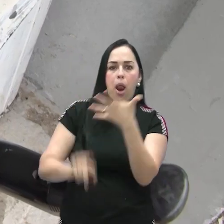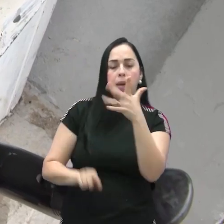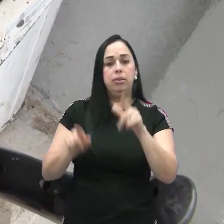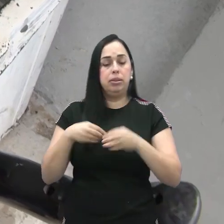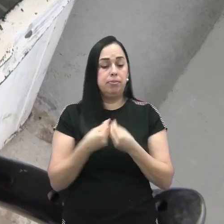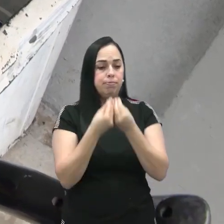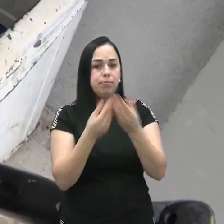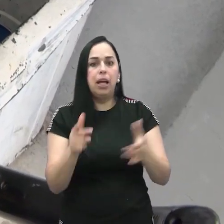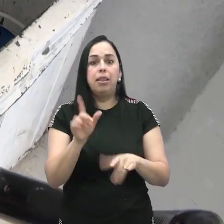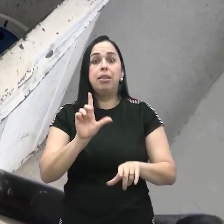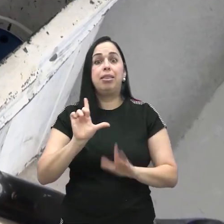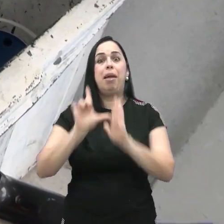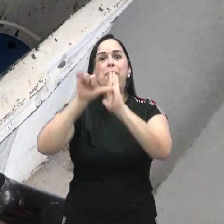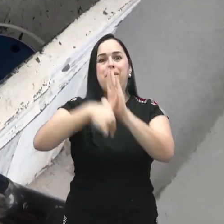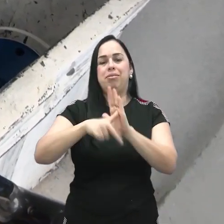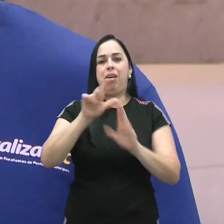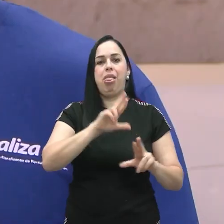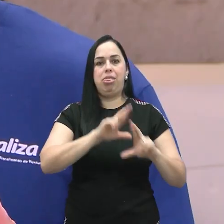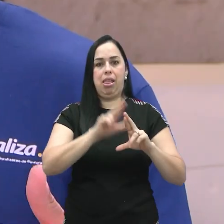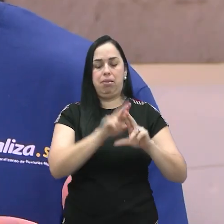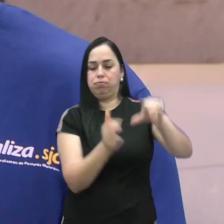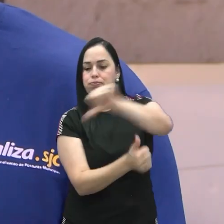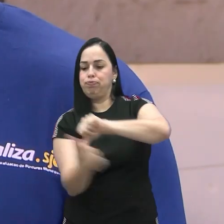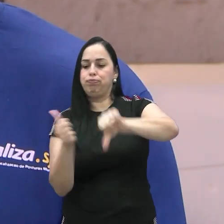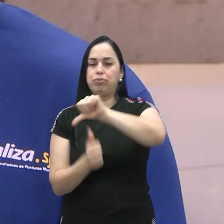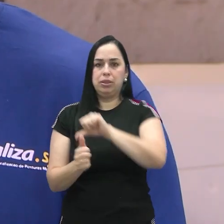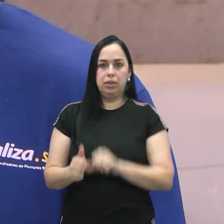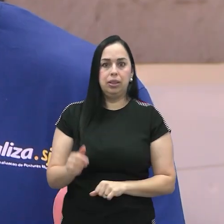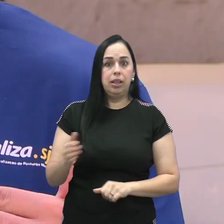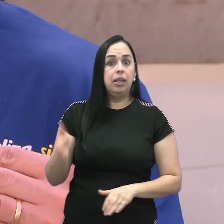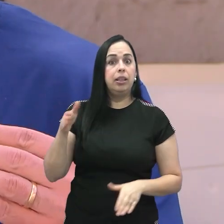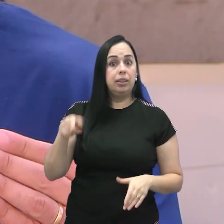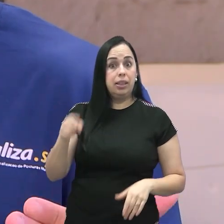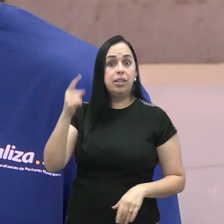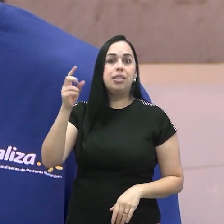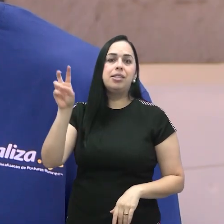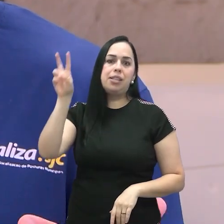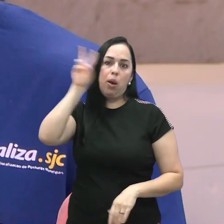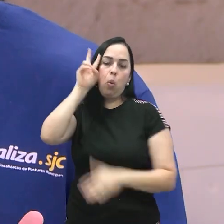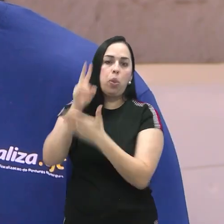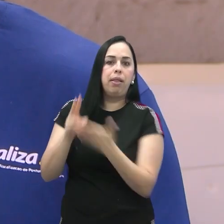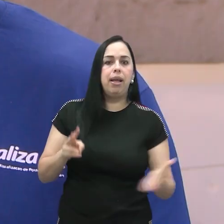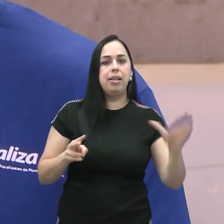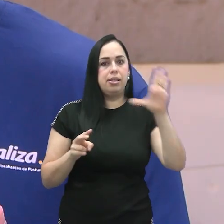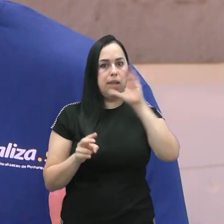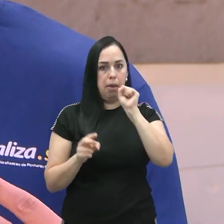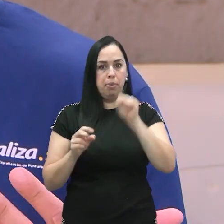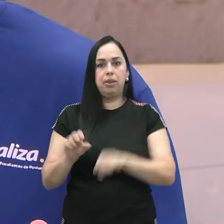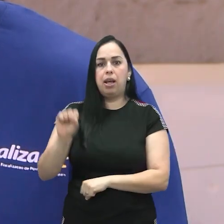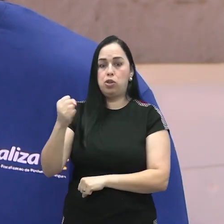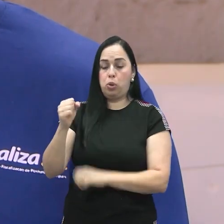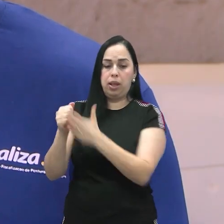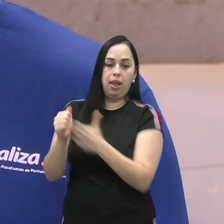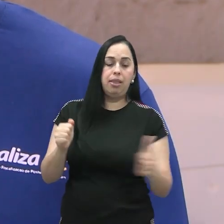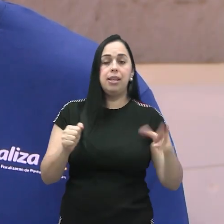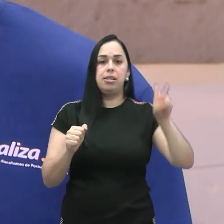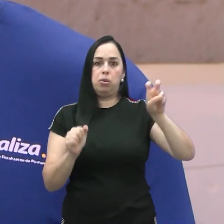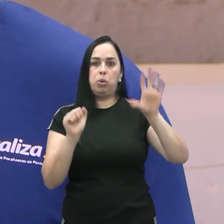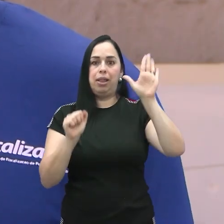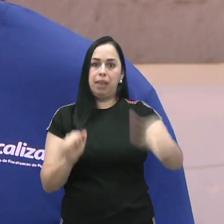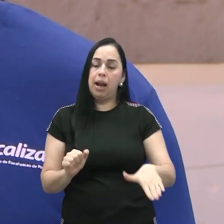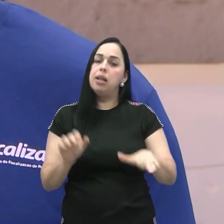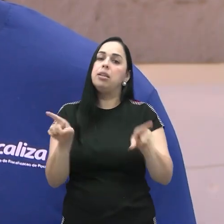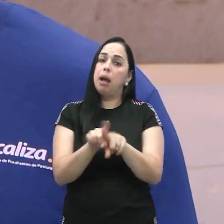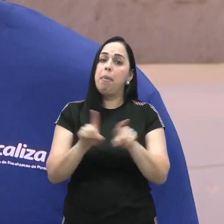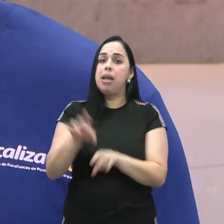Todo o material é reciclado. Então esses PEVs funcionam de segunda a sábado, das 8 às 17 horas,